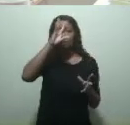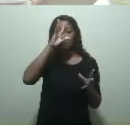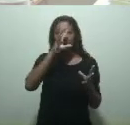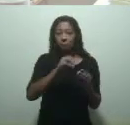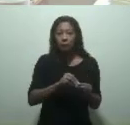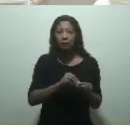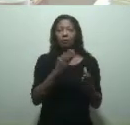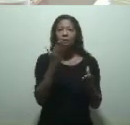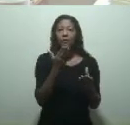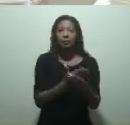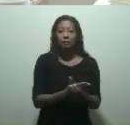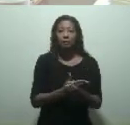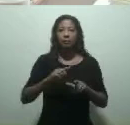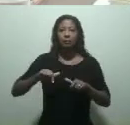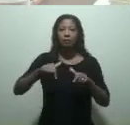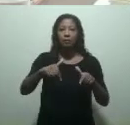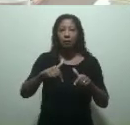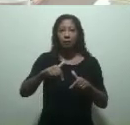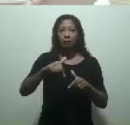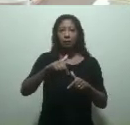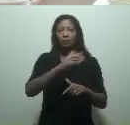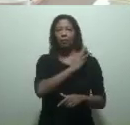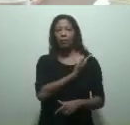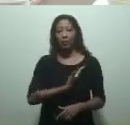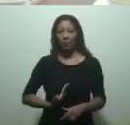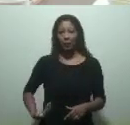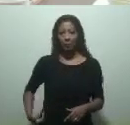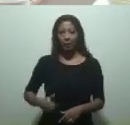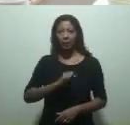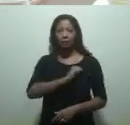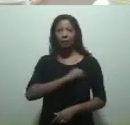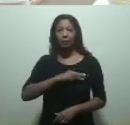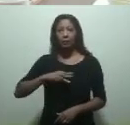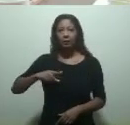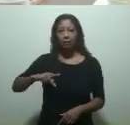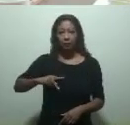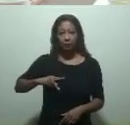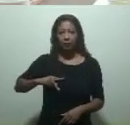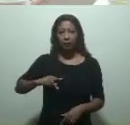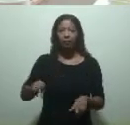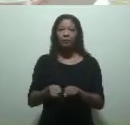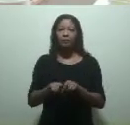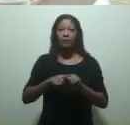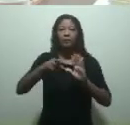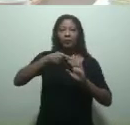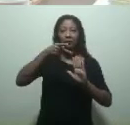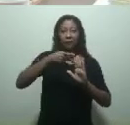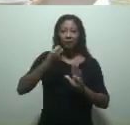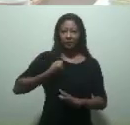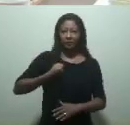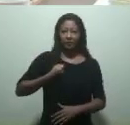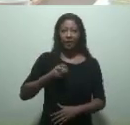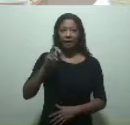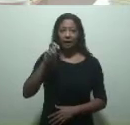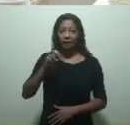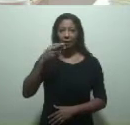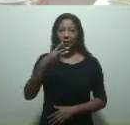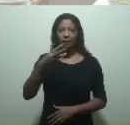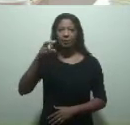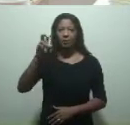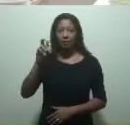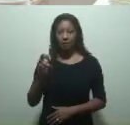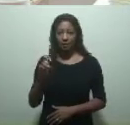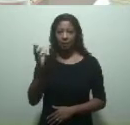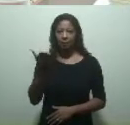exposta na ação civil pública do Ministério Público, bem como da portaria número 535